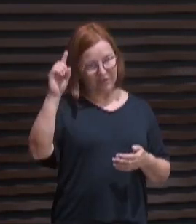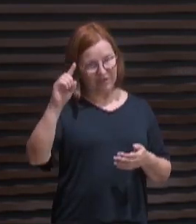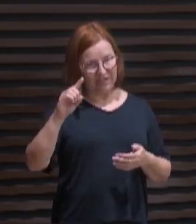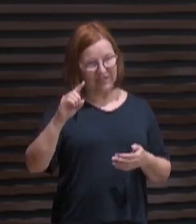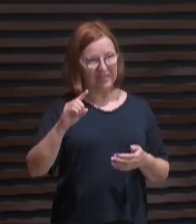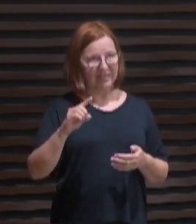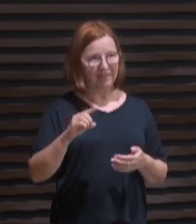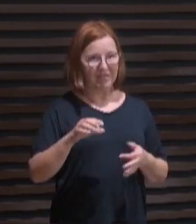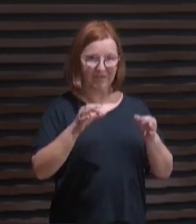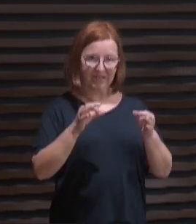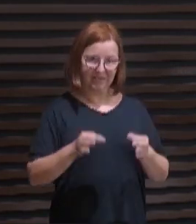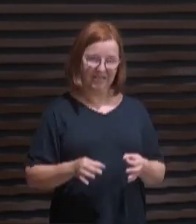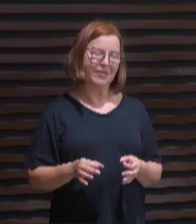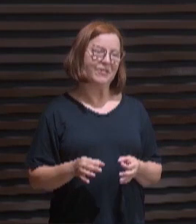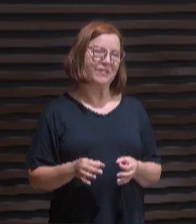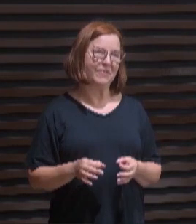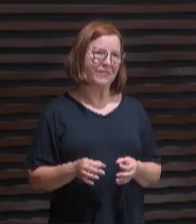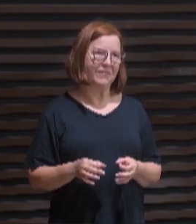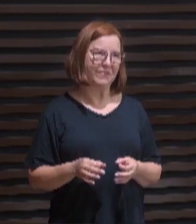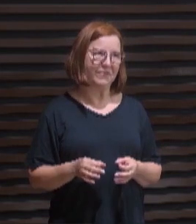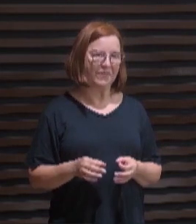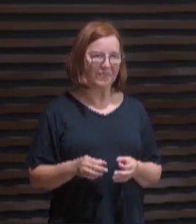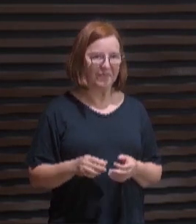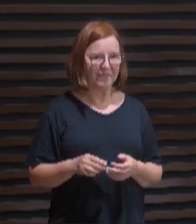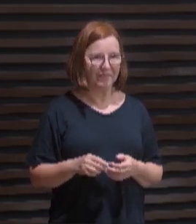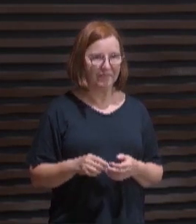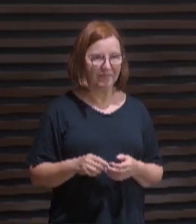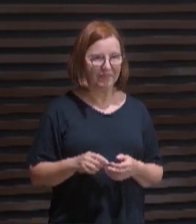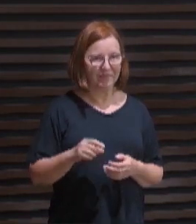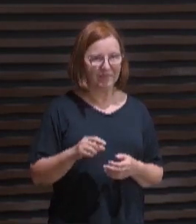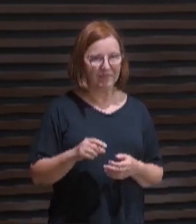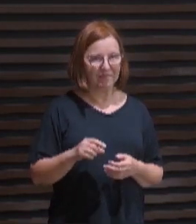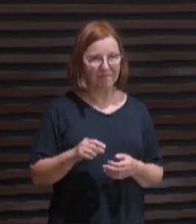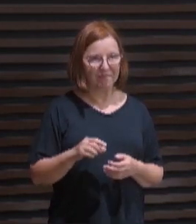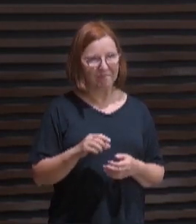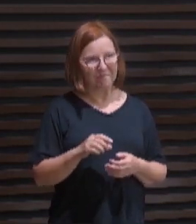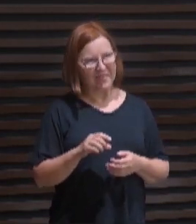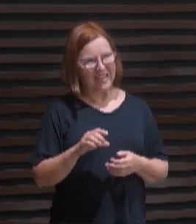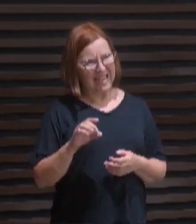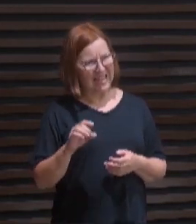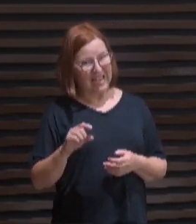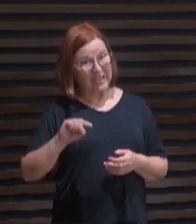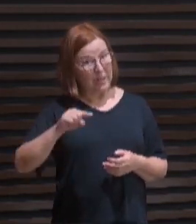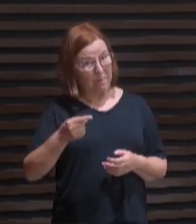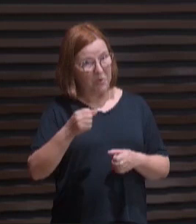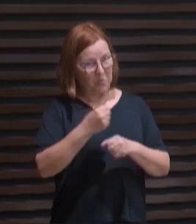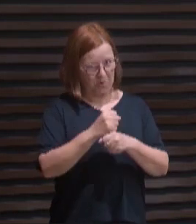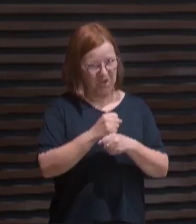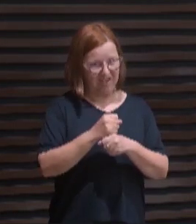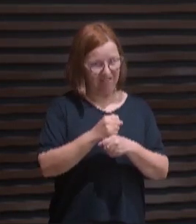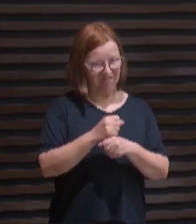estabelecidos, os dias como sendo cada 1000 anos um dia para o